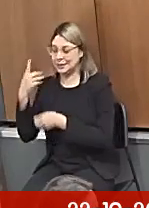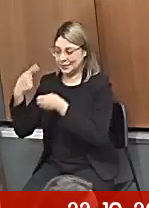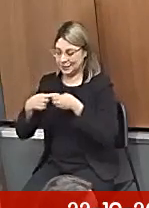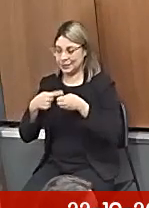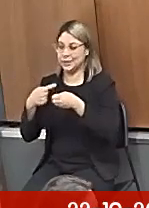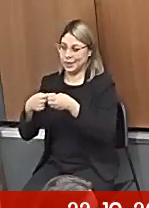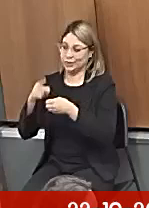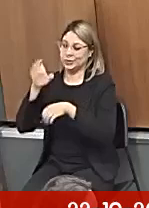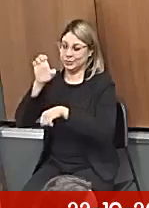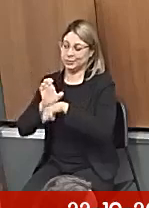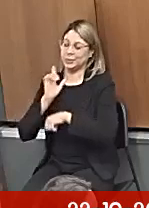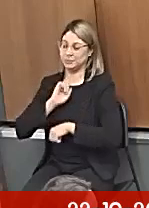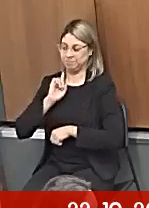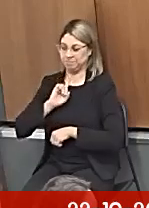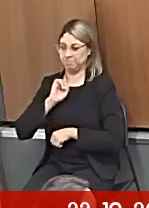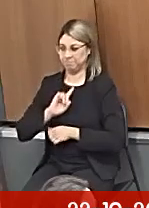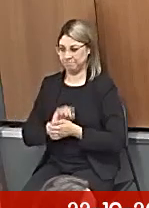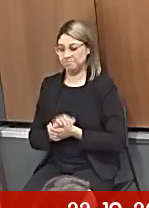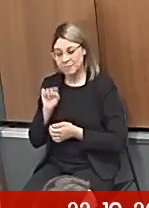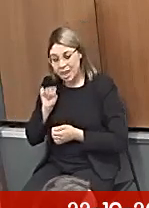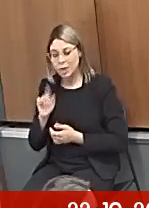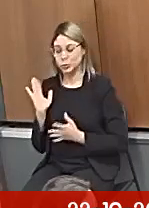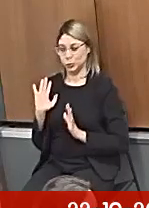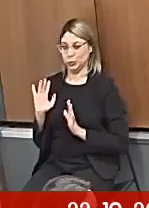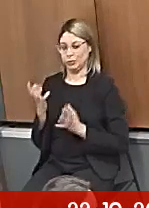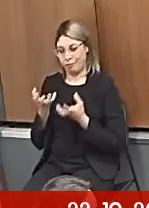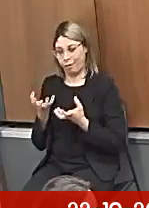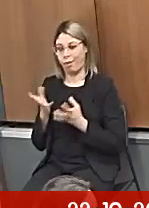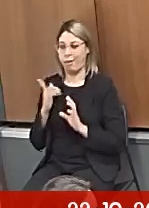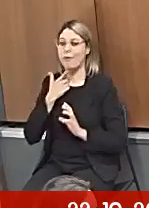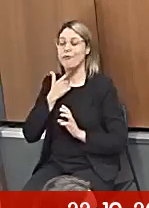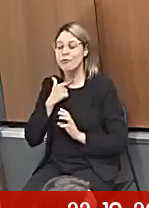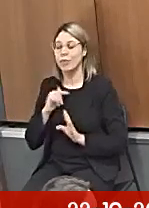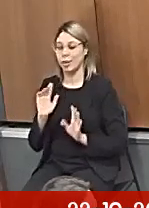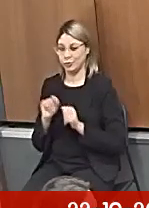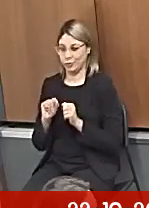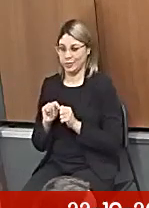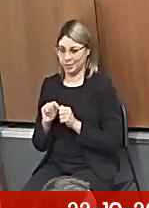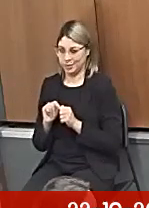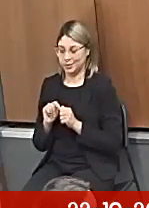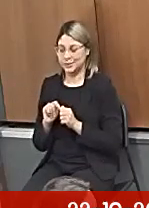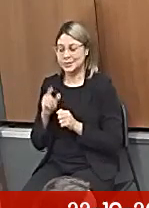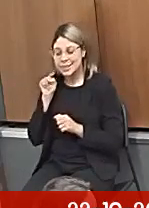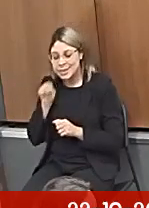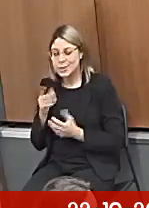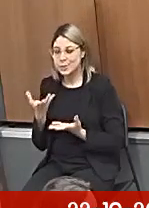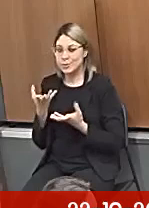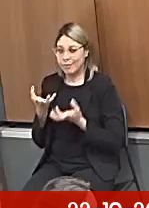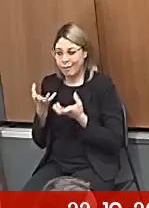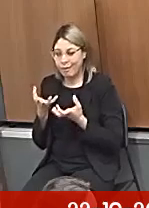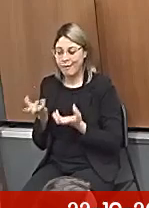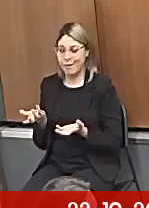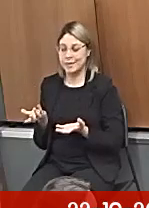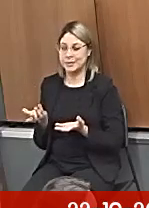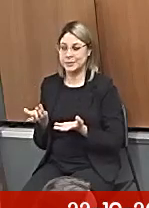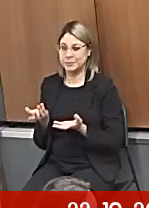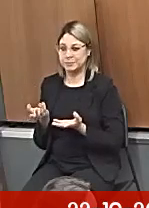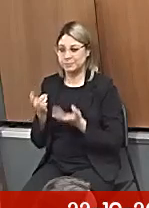853 municípios do Estado de Minas Gerais. É isso que a gente deseja fazer e isso que a gente quer, até com